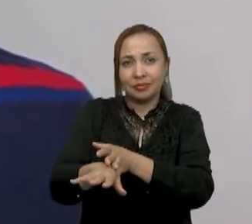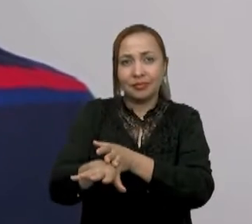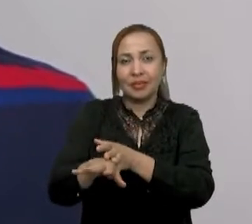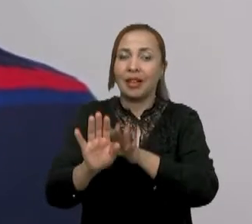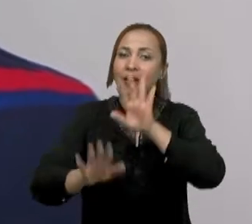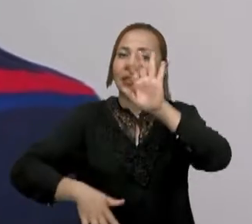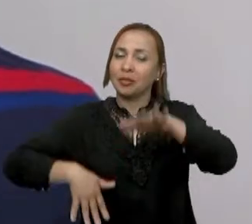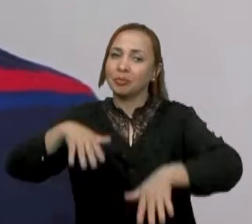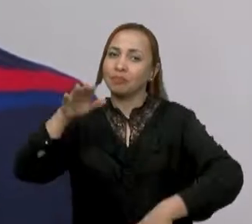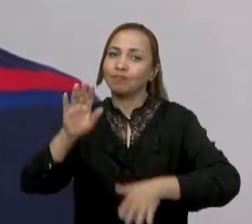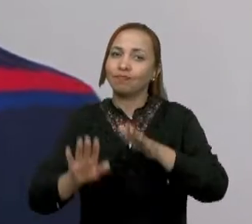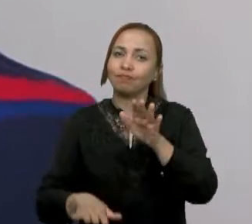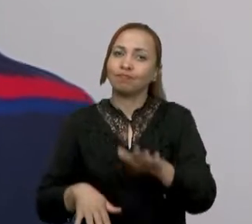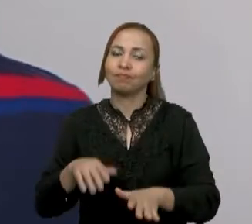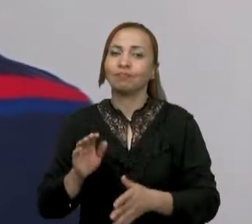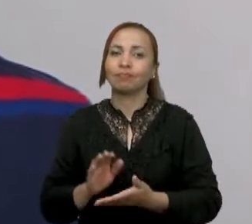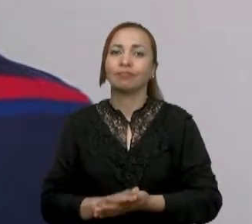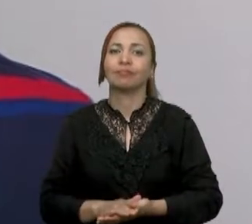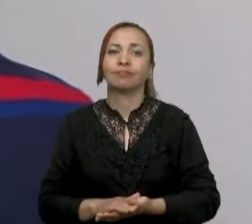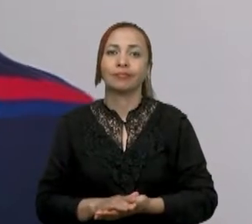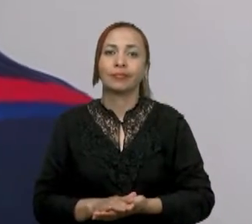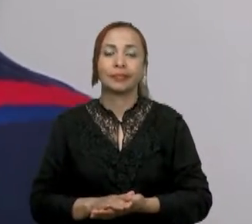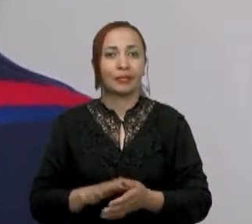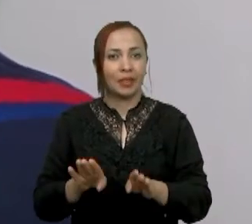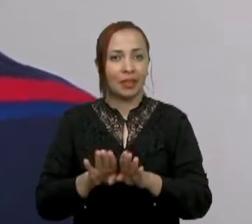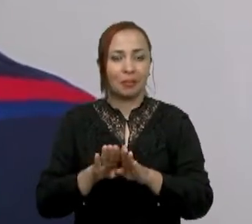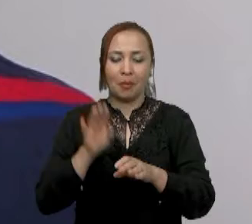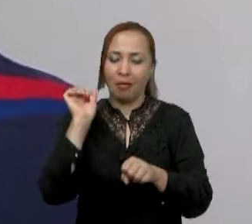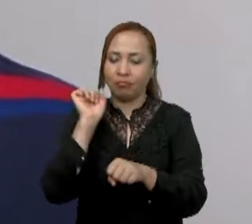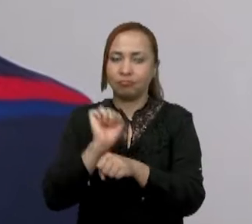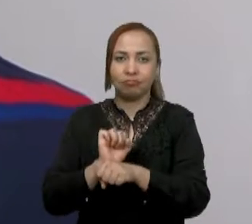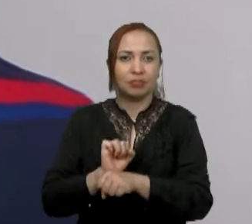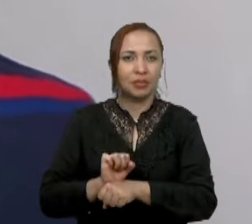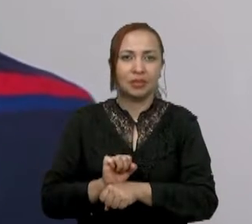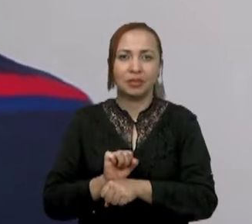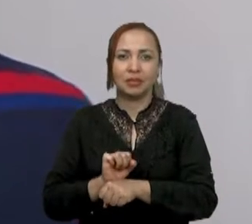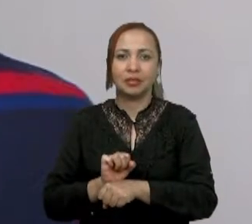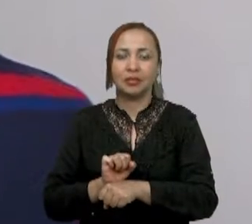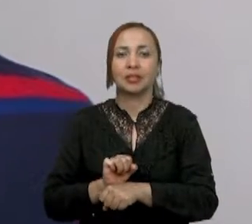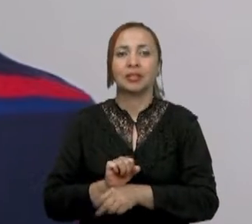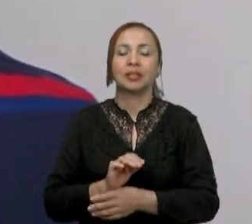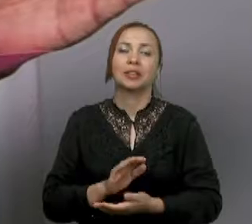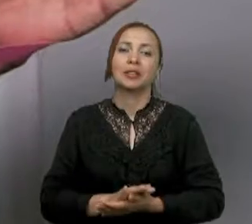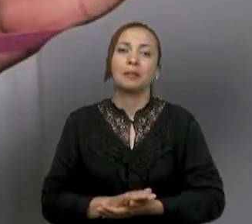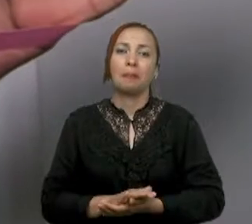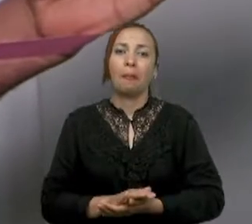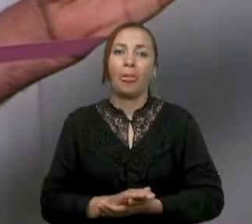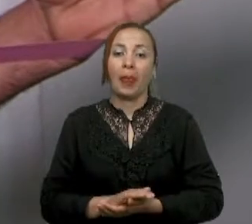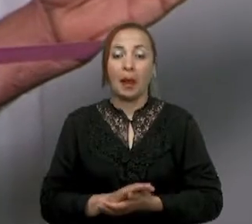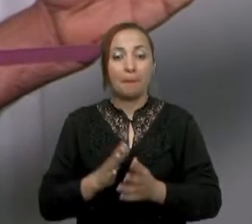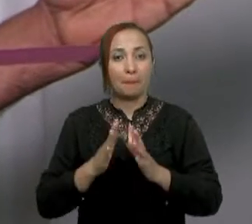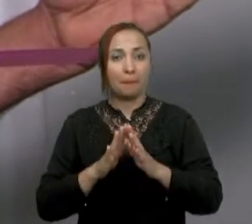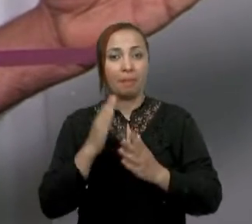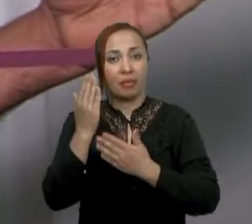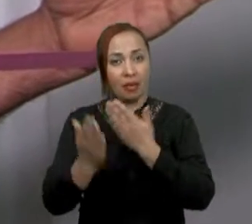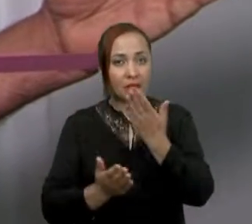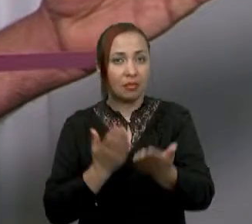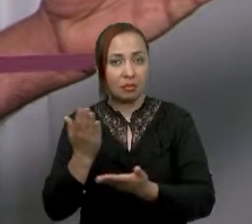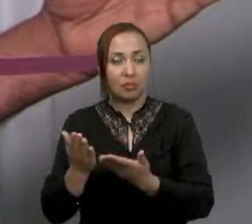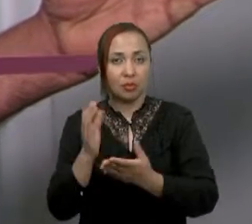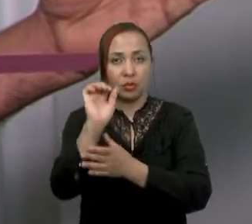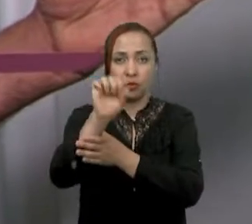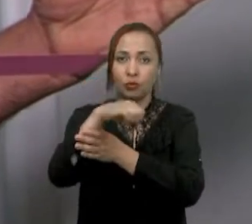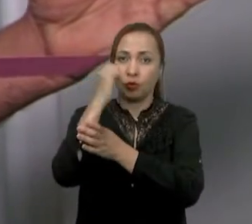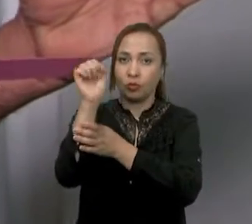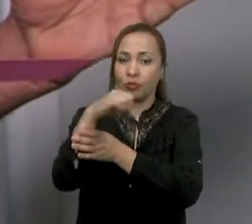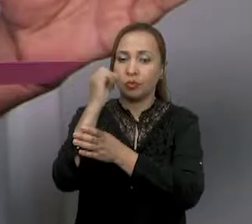os negros e um aparelho poesia né nos meses é com esse tratamento